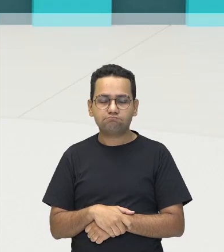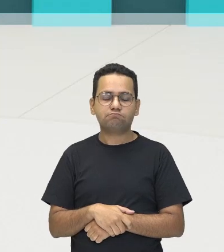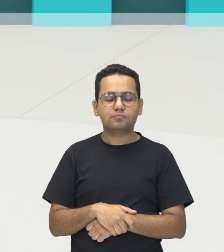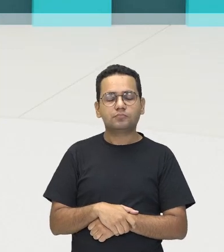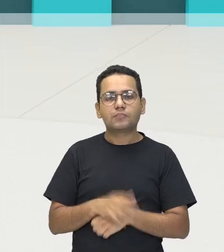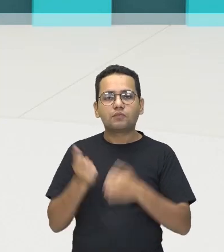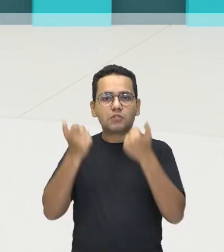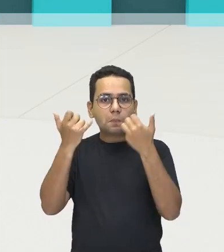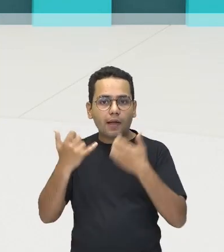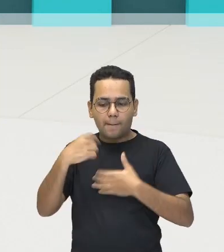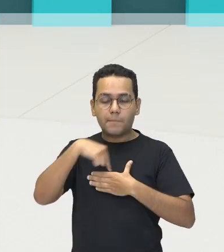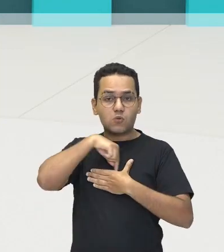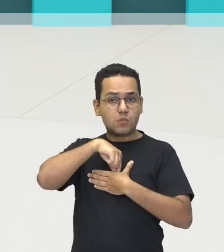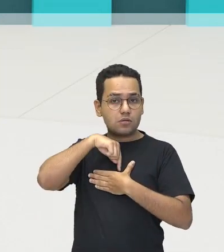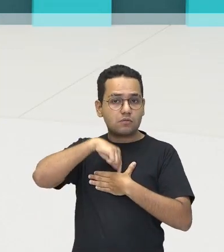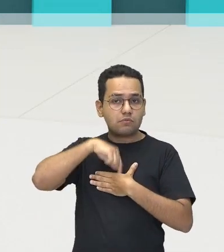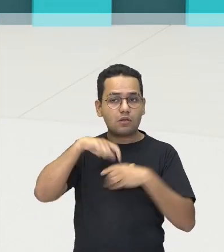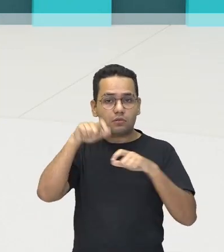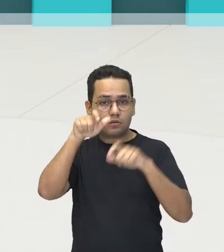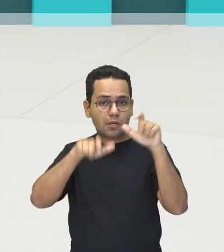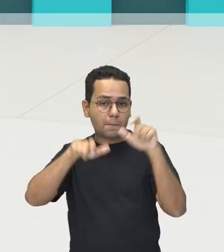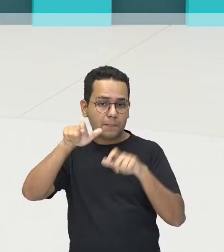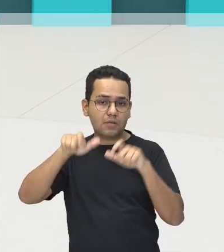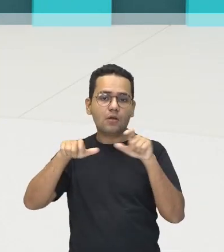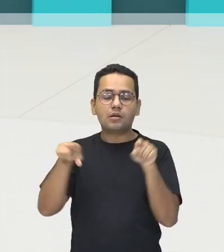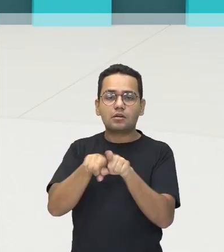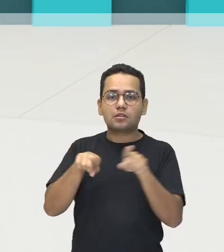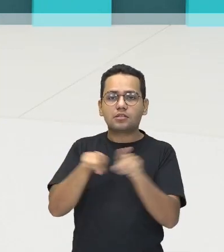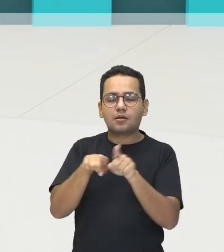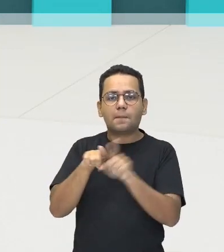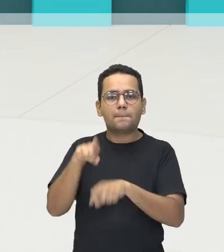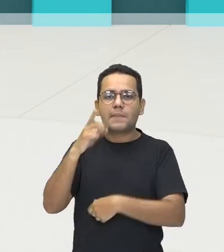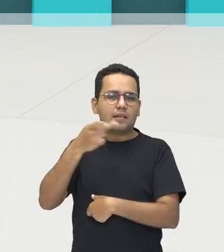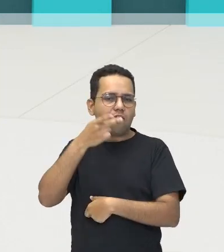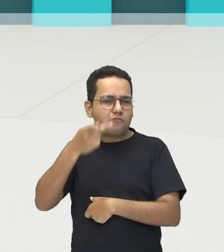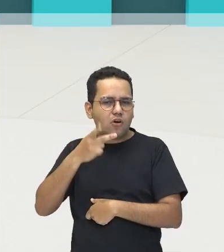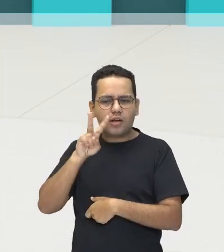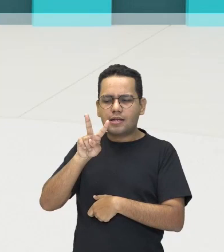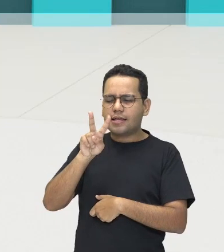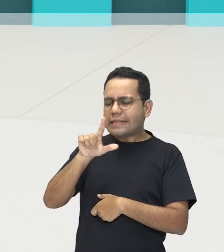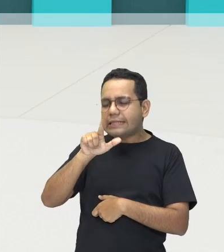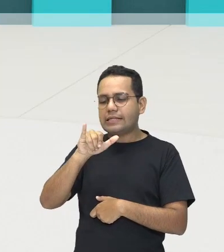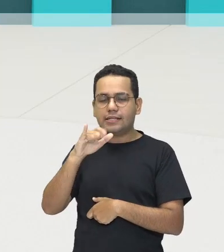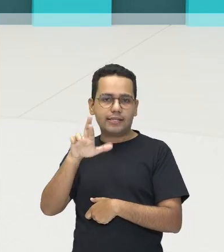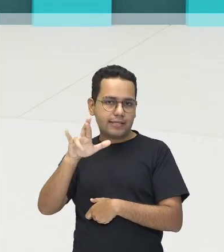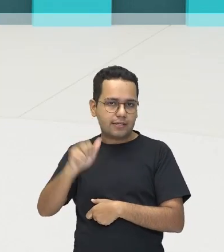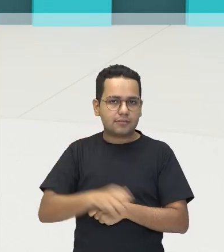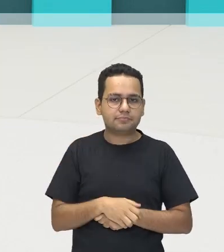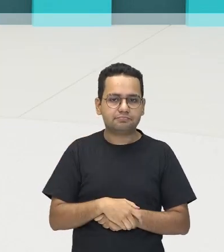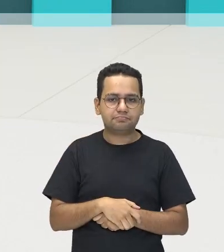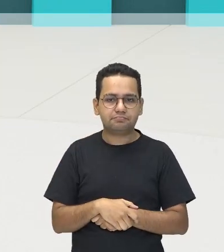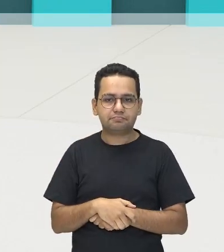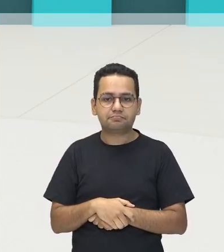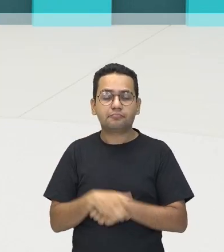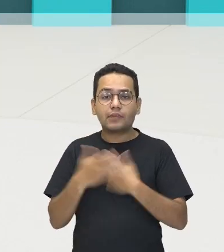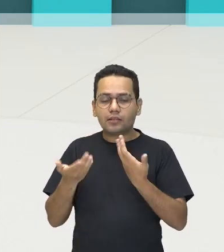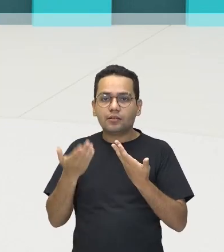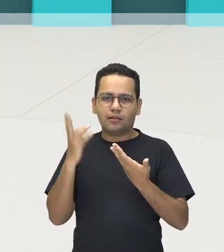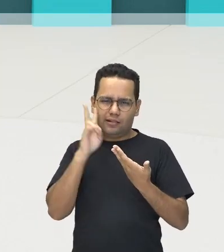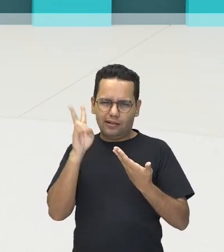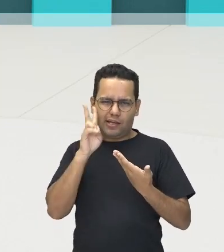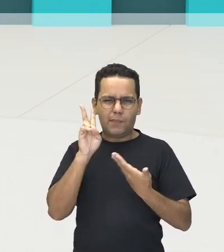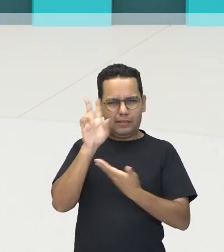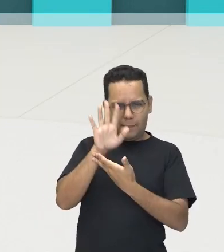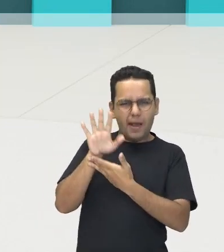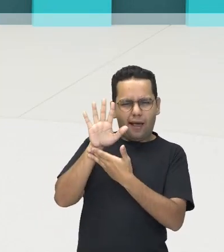você, não é? Por intermédio da voz lírica. Então, o primeiro texto que vocês viram era um texto o quê? Lírico, porque eu estava expressando